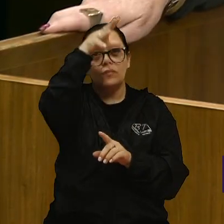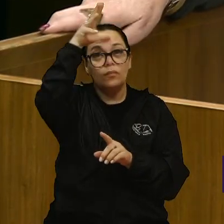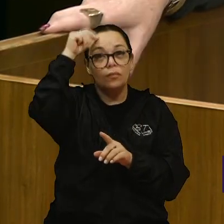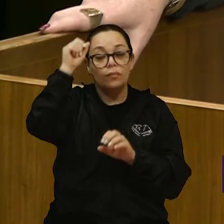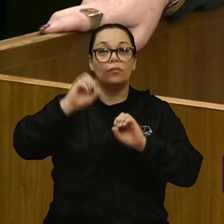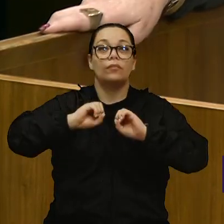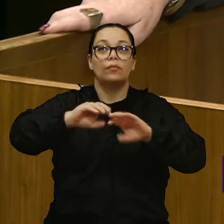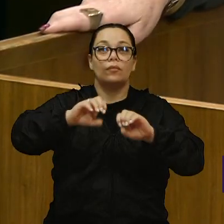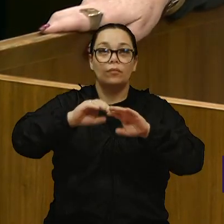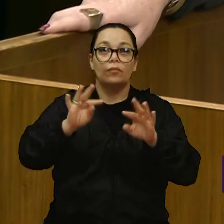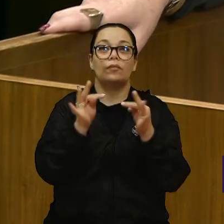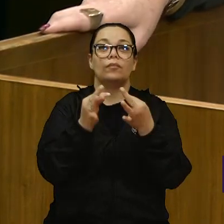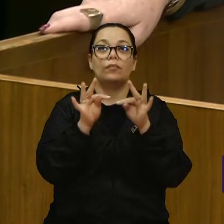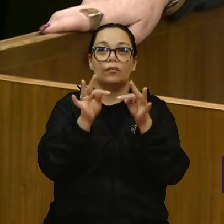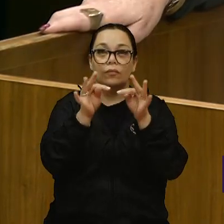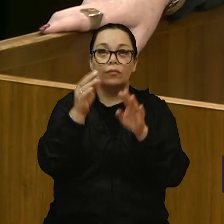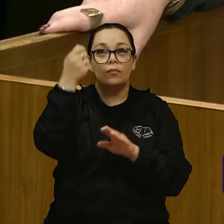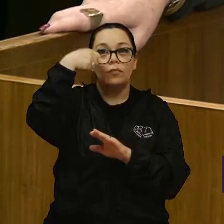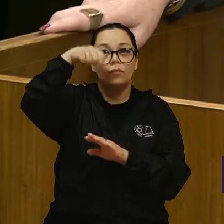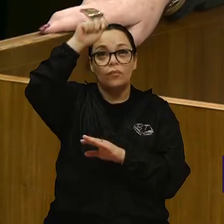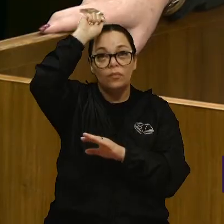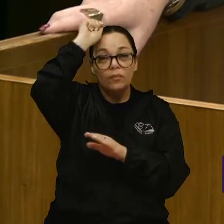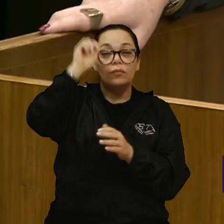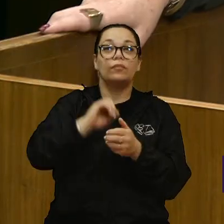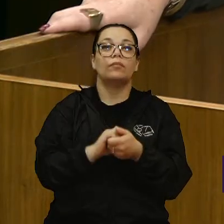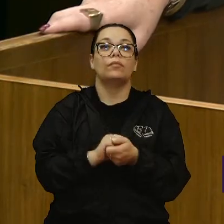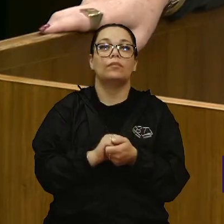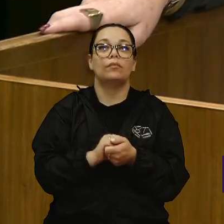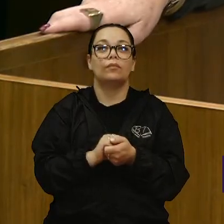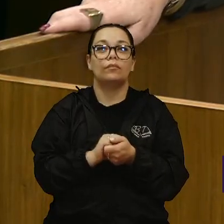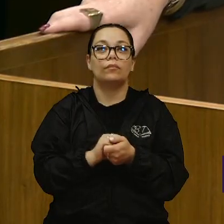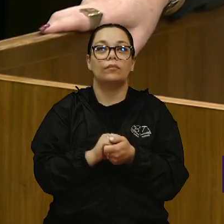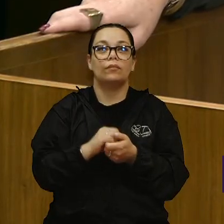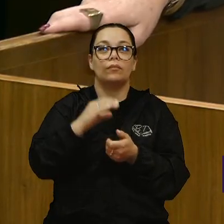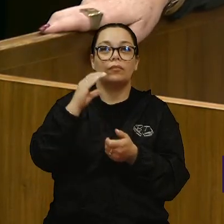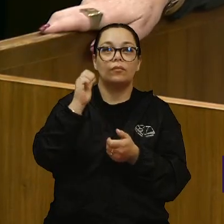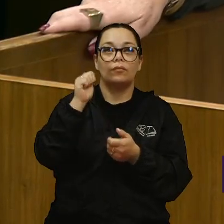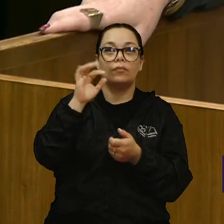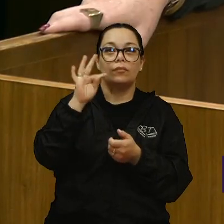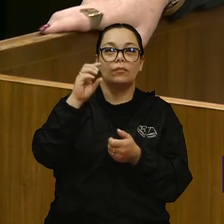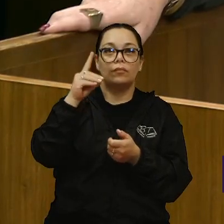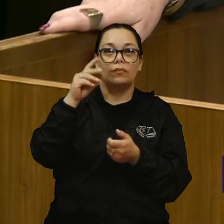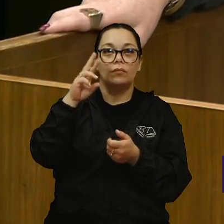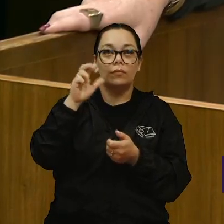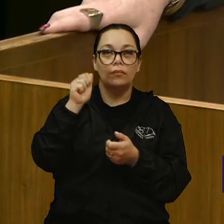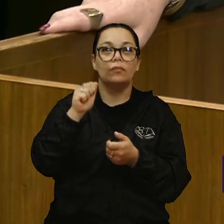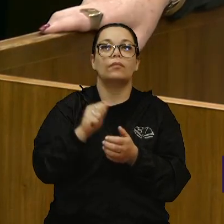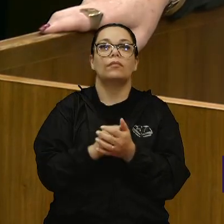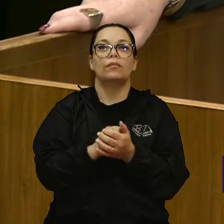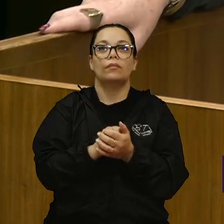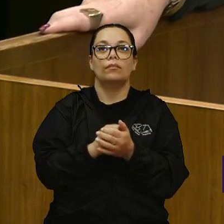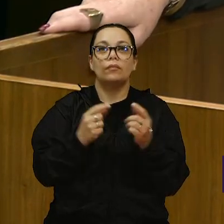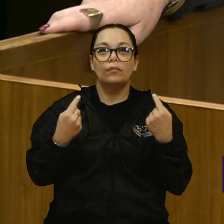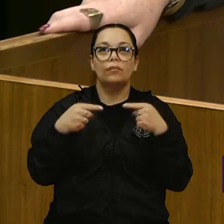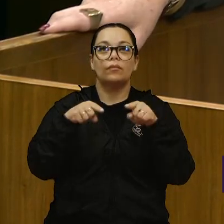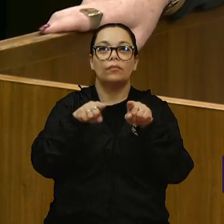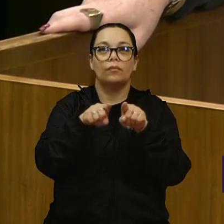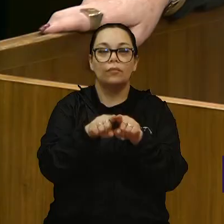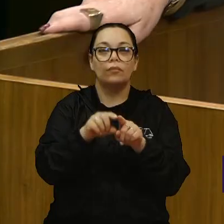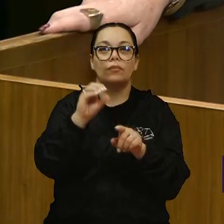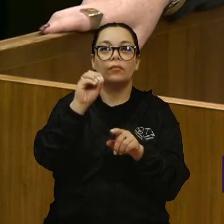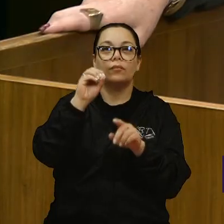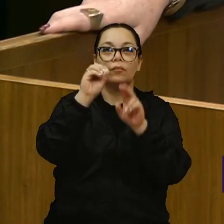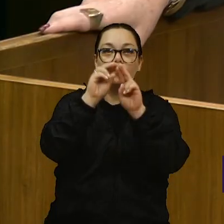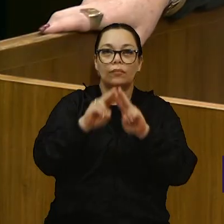e Tecnológica da UX, a Cátedra Sérgio Vieiro de Mello, parceria com a ONU,